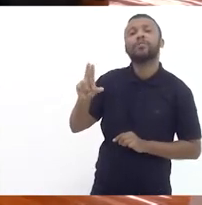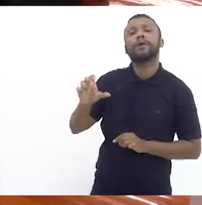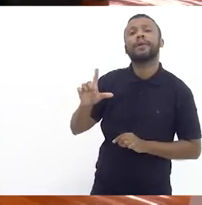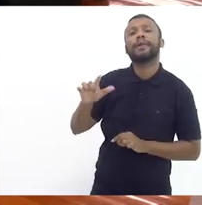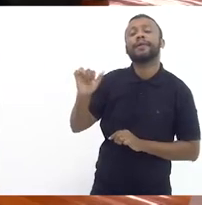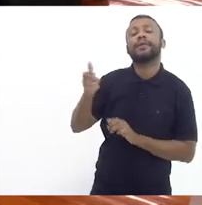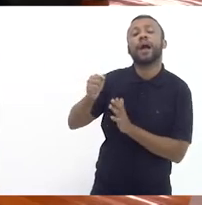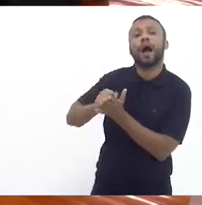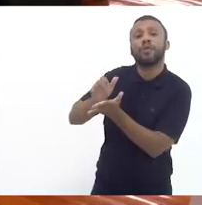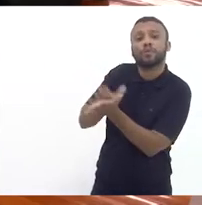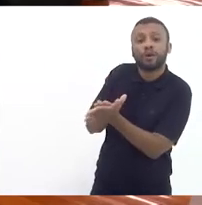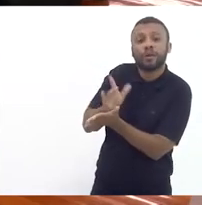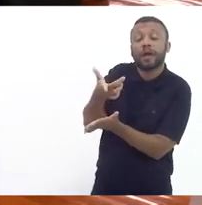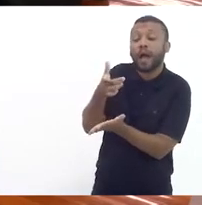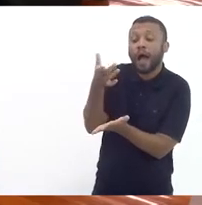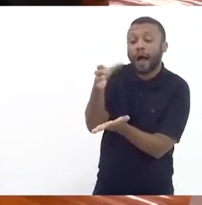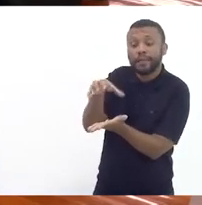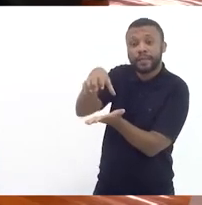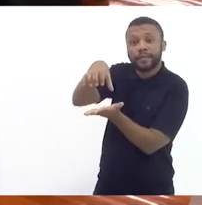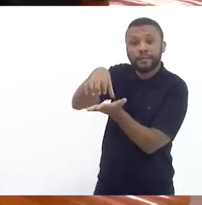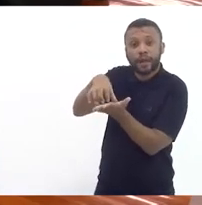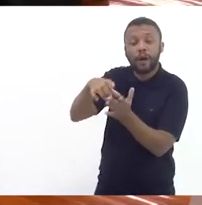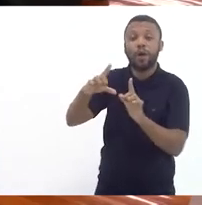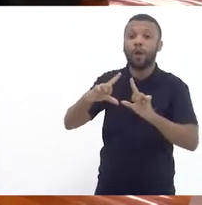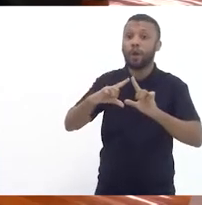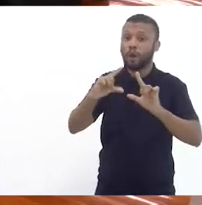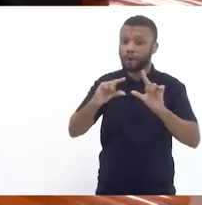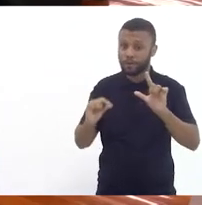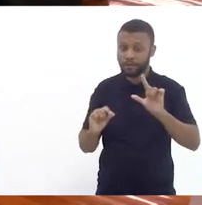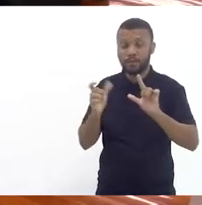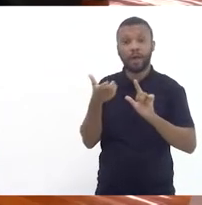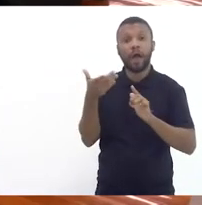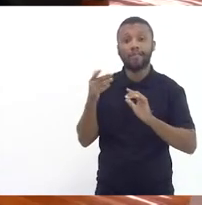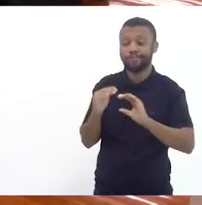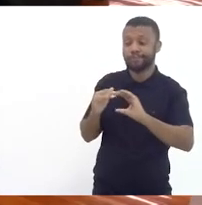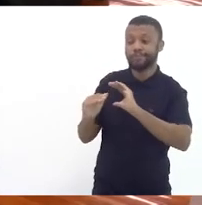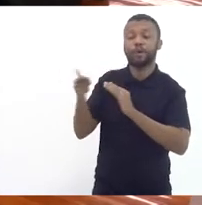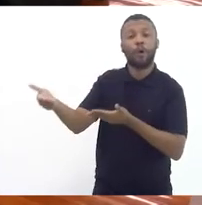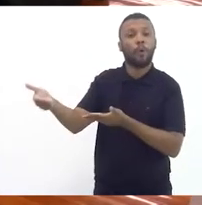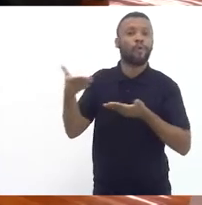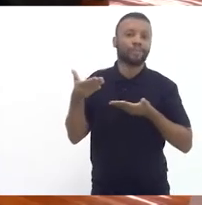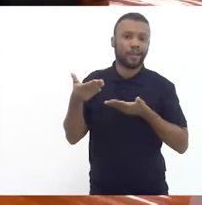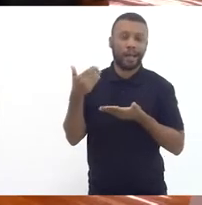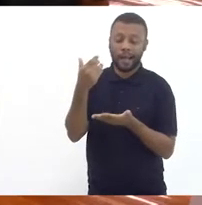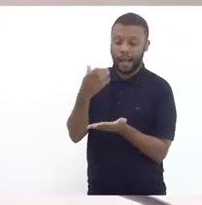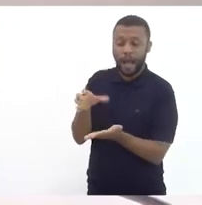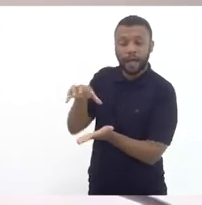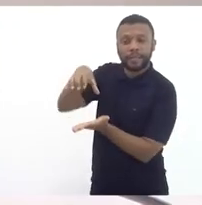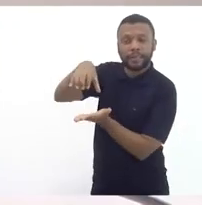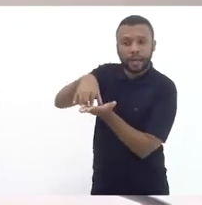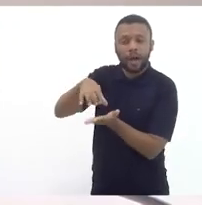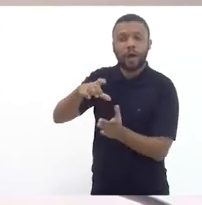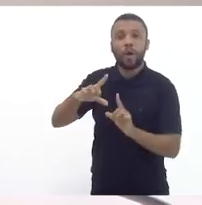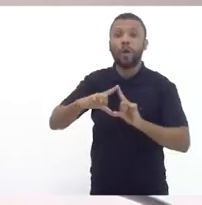Central Logística para vir aqui à CPI. Convidar a Central Logística para poder explicar esse convênio